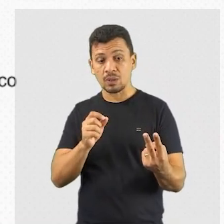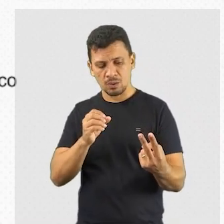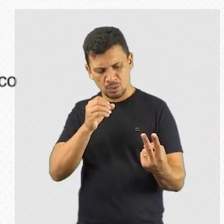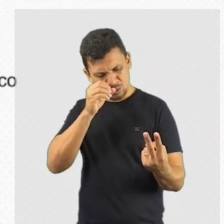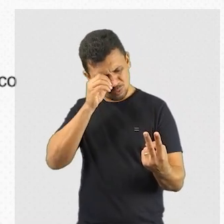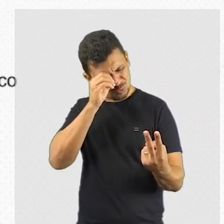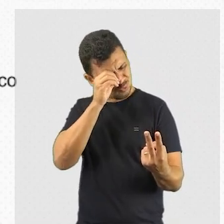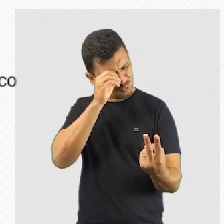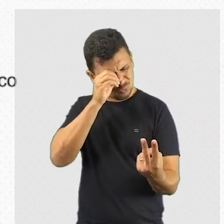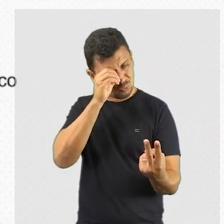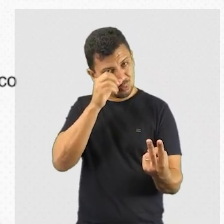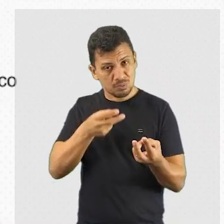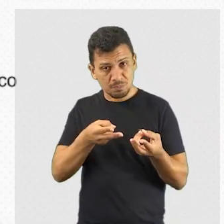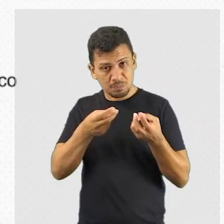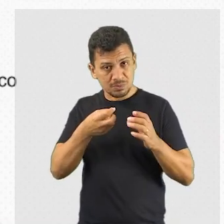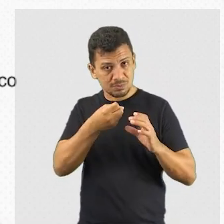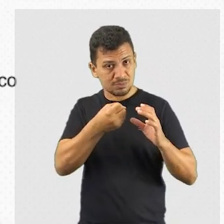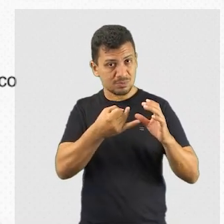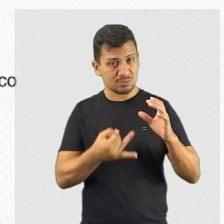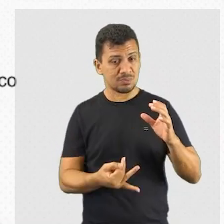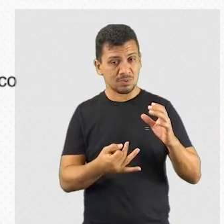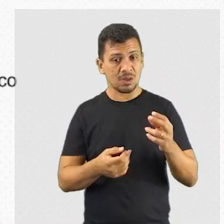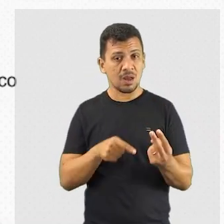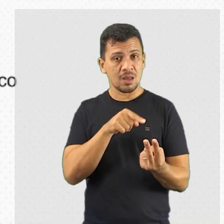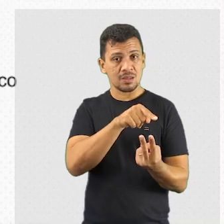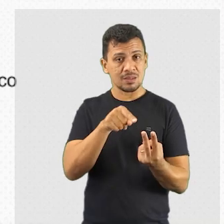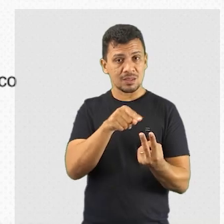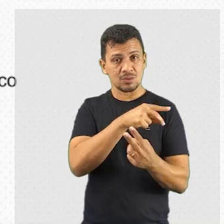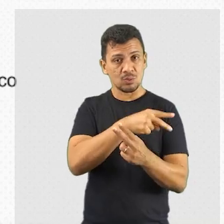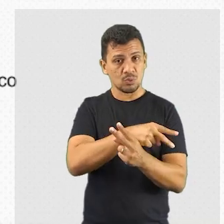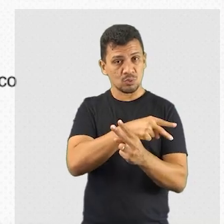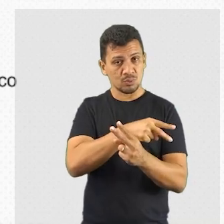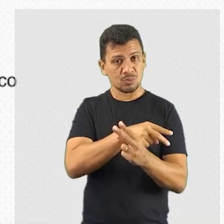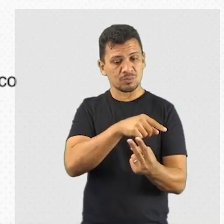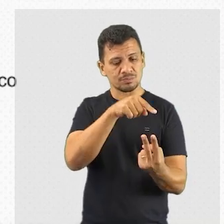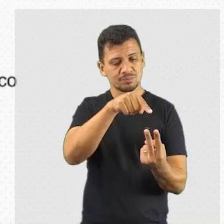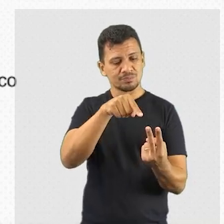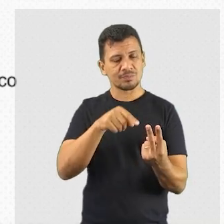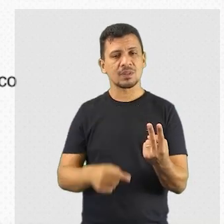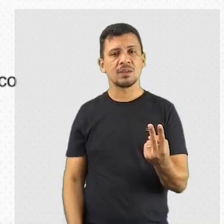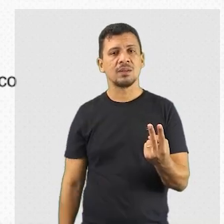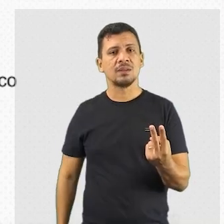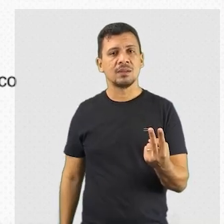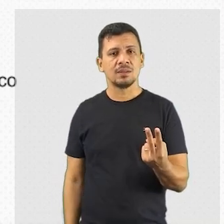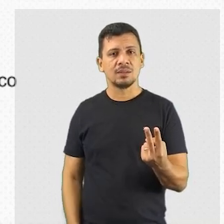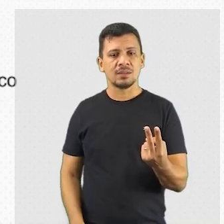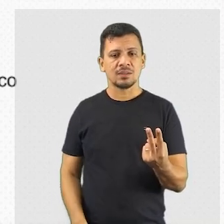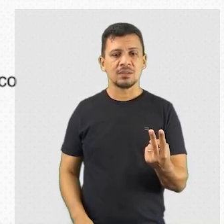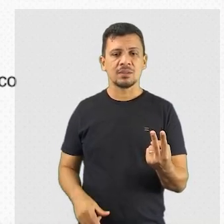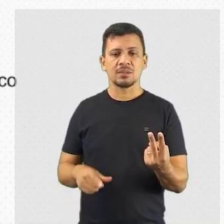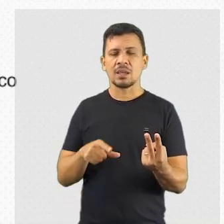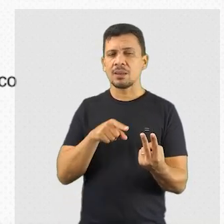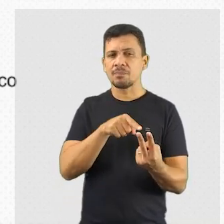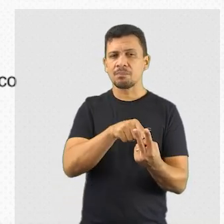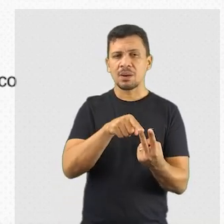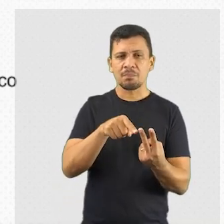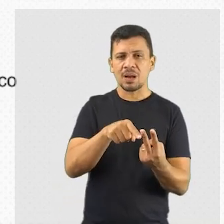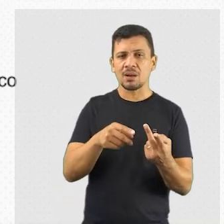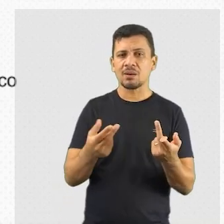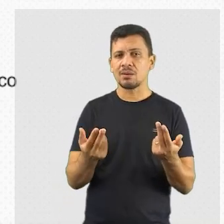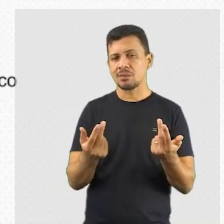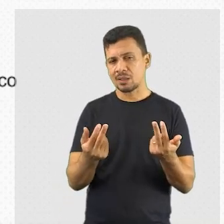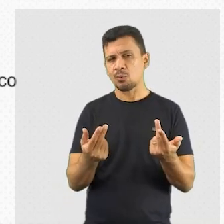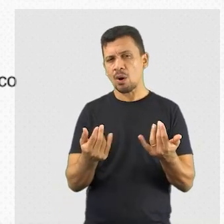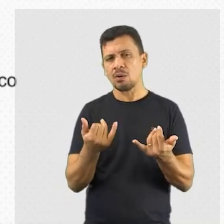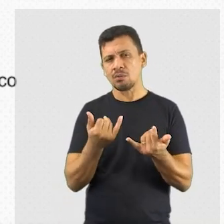olhando, né, observando as características desses 2 cromossomos sexuais, a gente observa uma parte que é comum a eles, uma parte que é